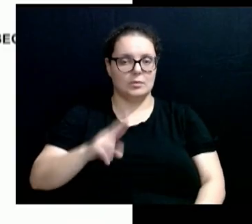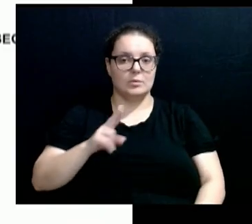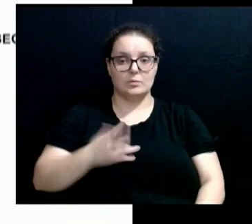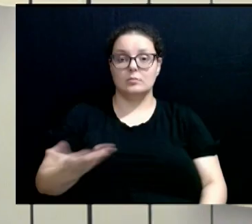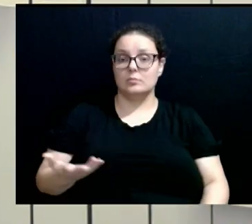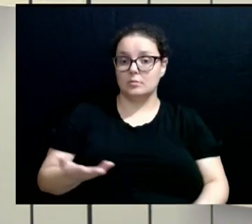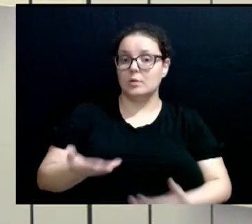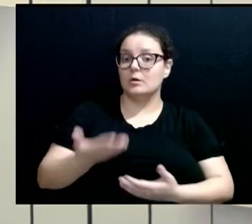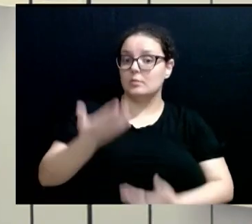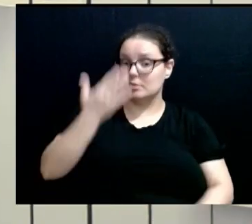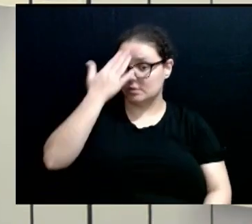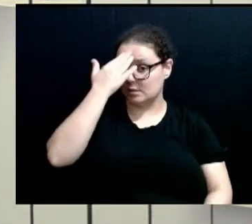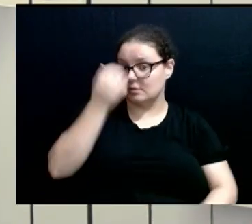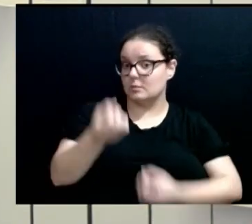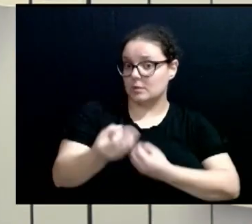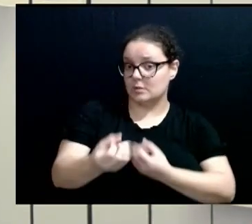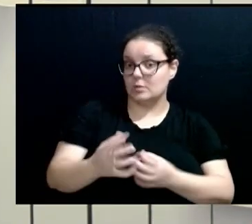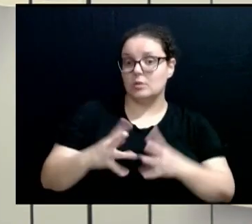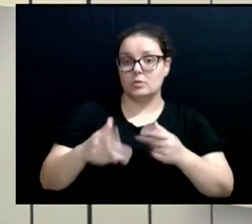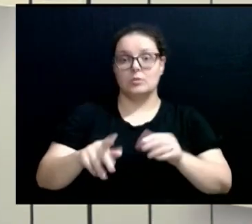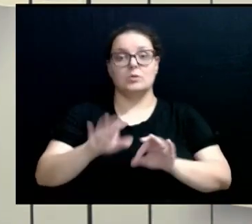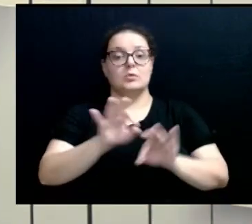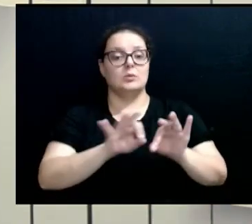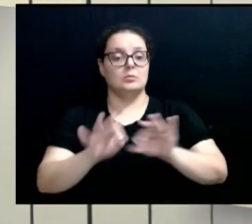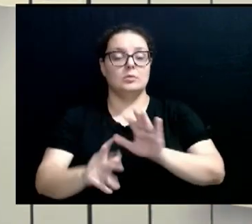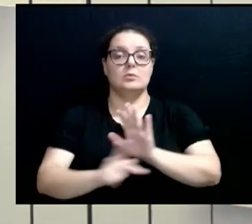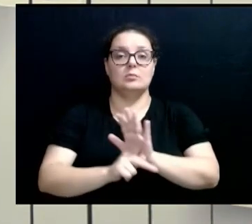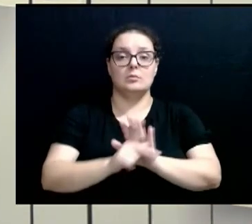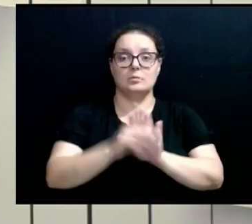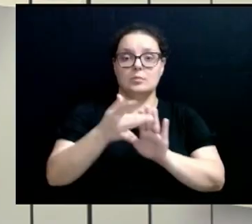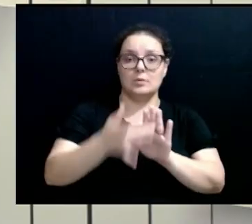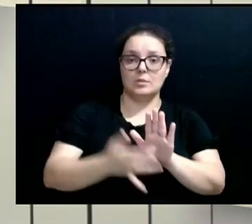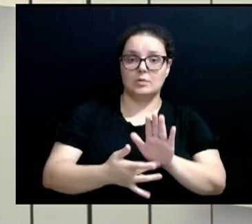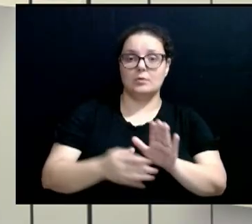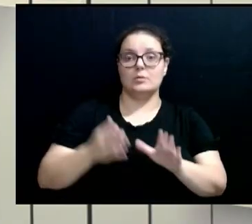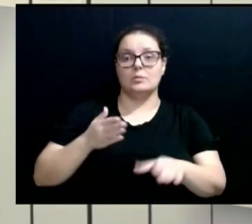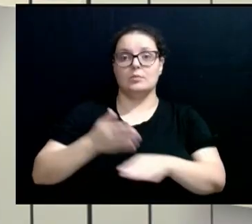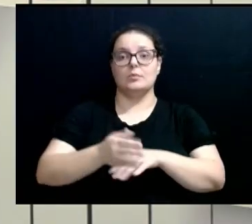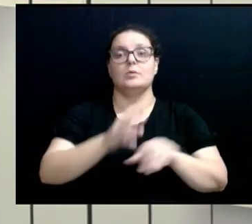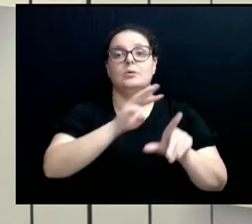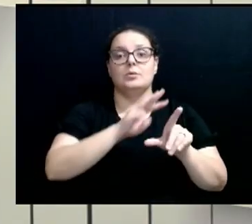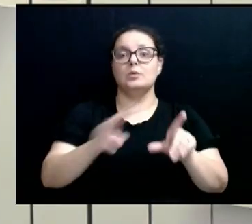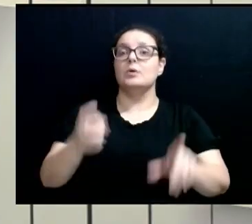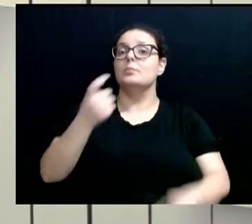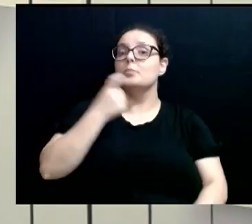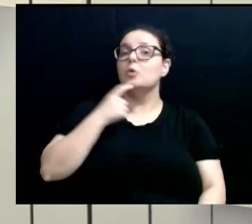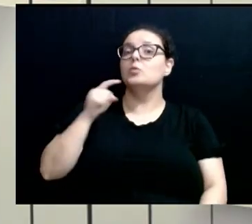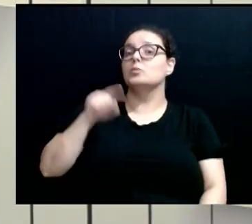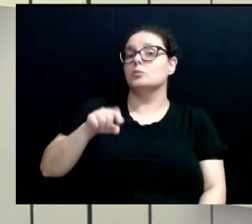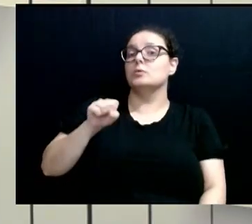saber todos os projetos que serão discutidos e votados, é só entrar no site